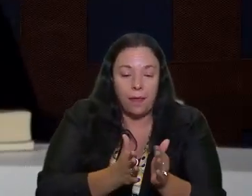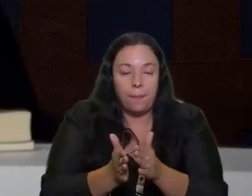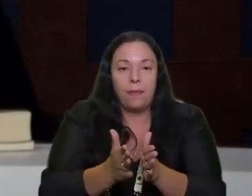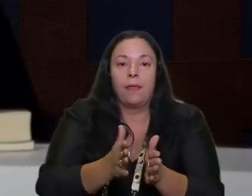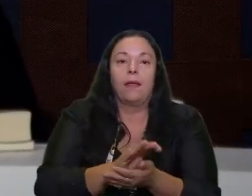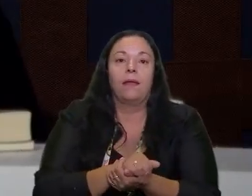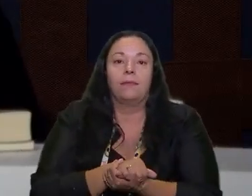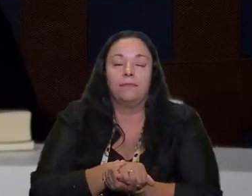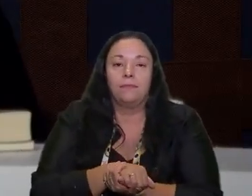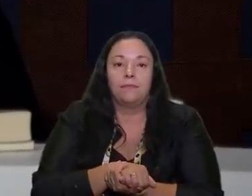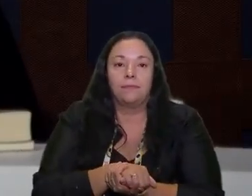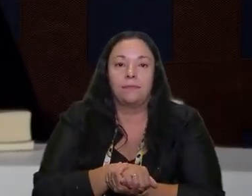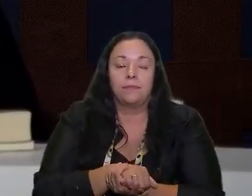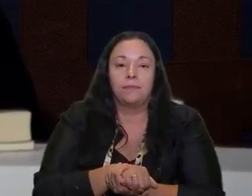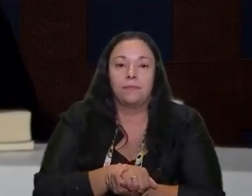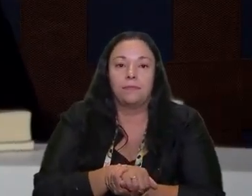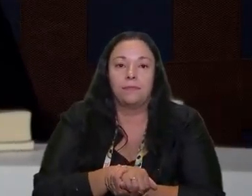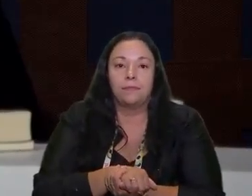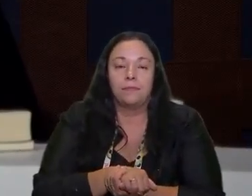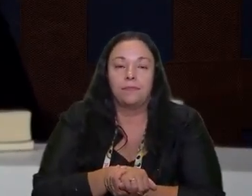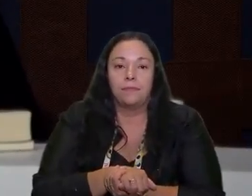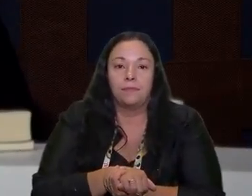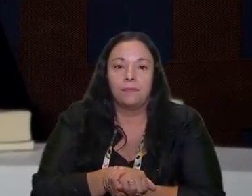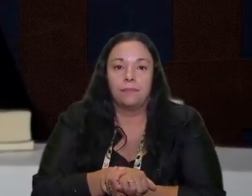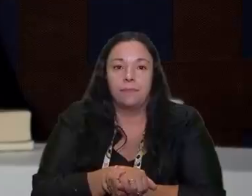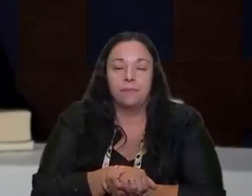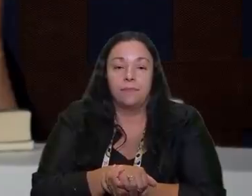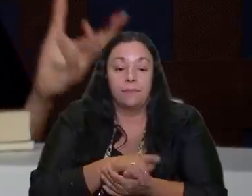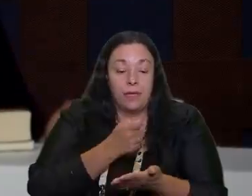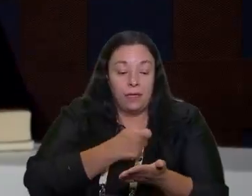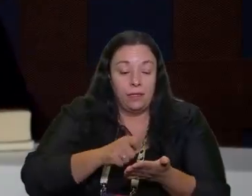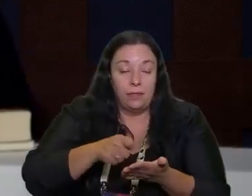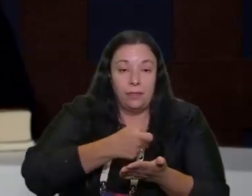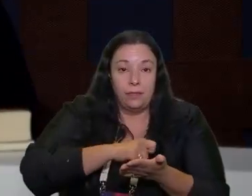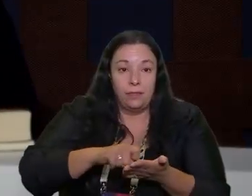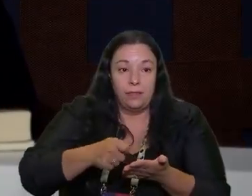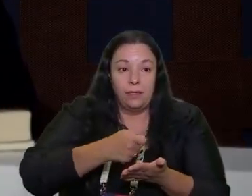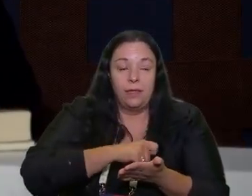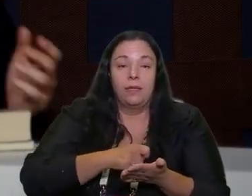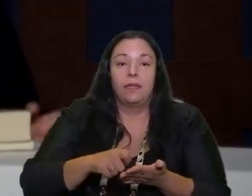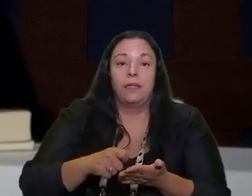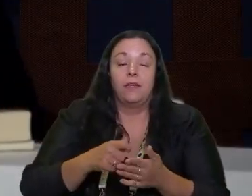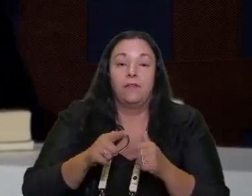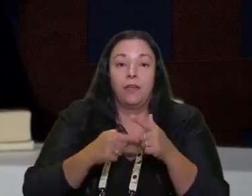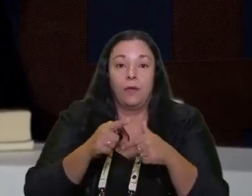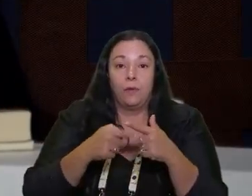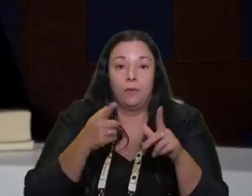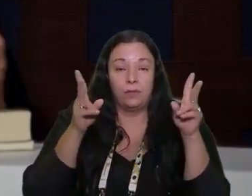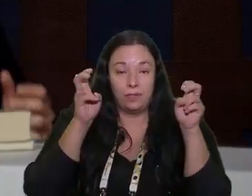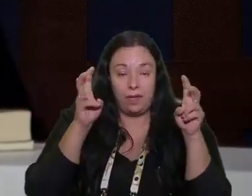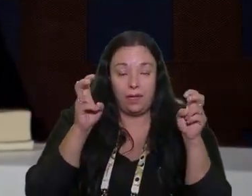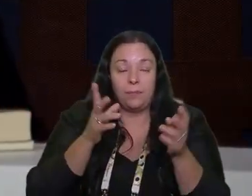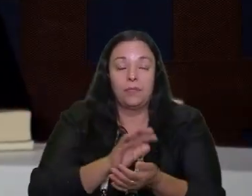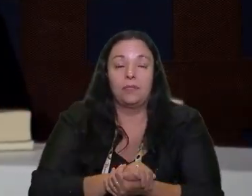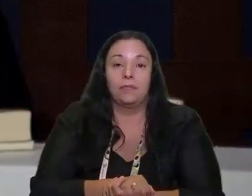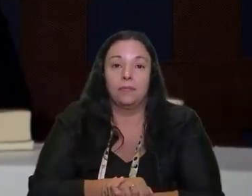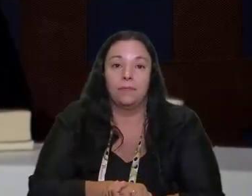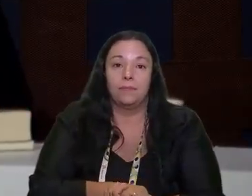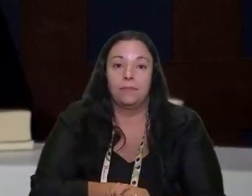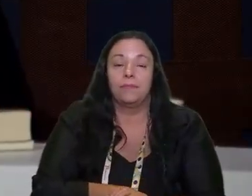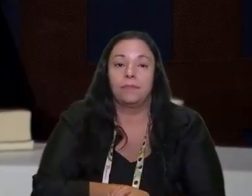mercado. E aí eu estou tentando escrever para fora disso e outras inquietações e